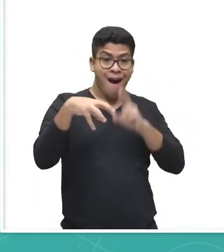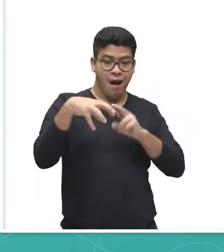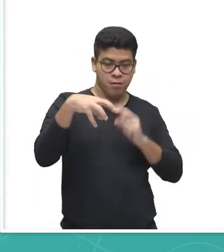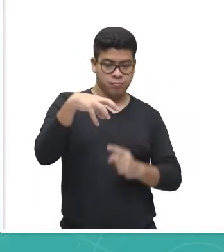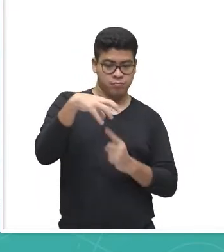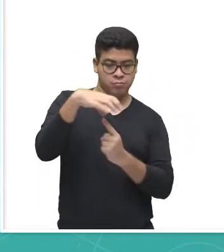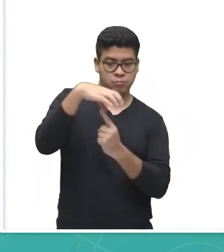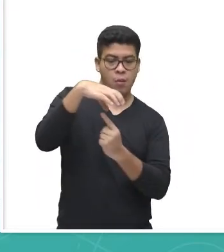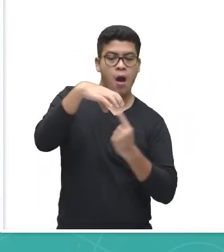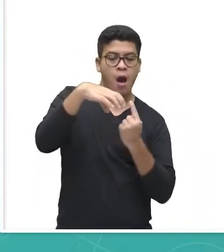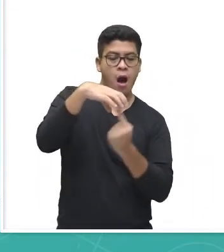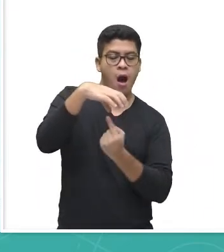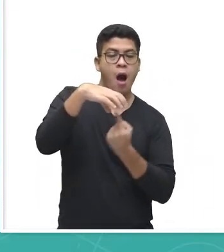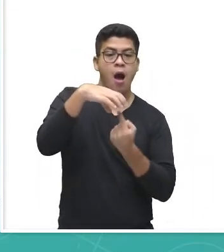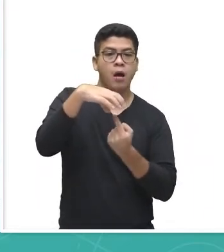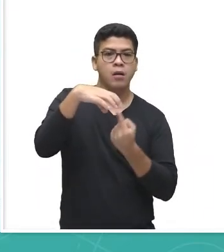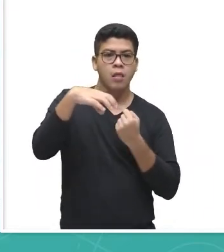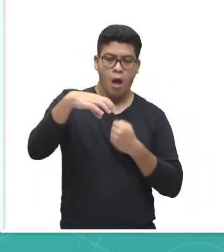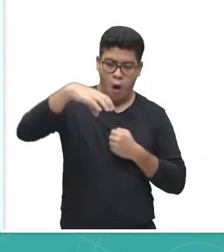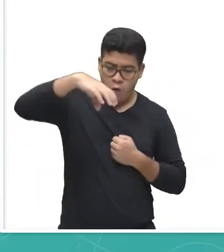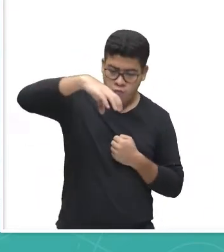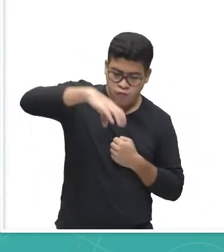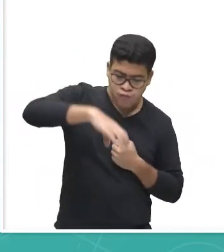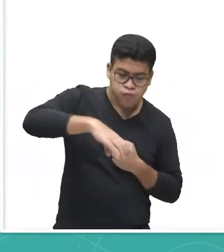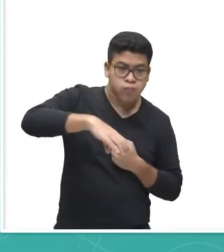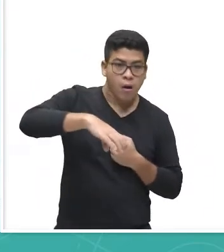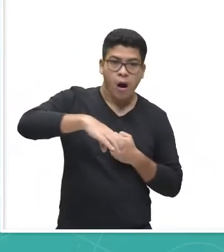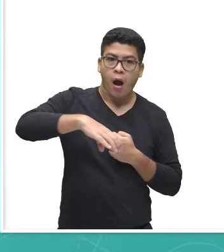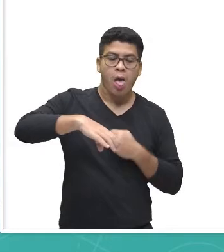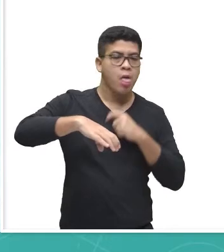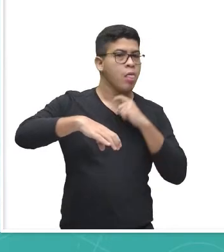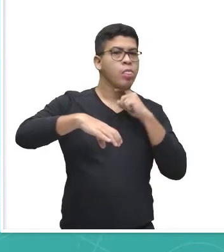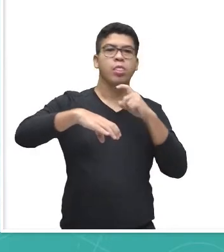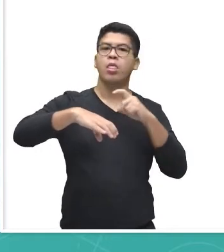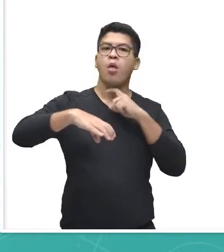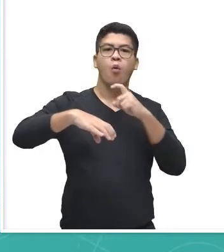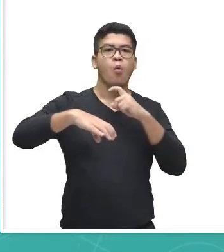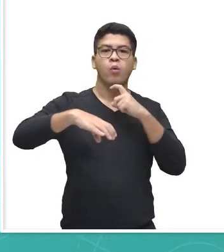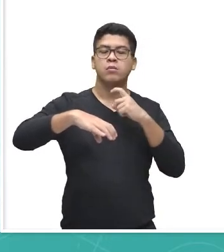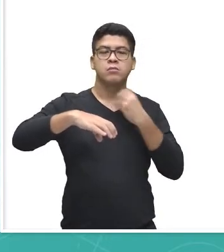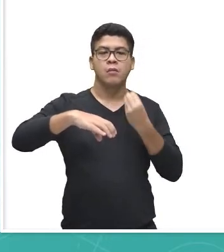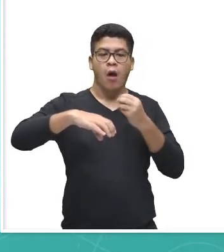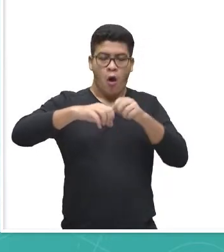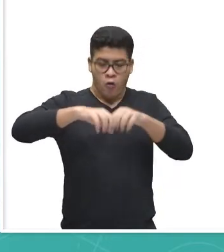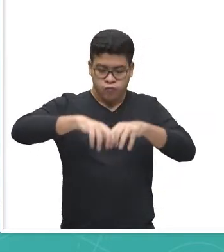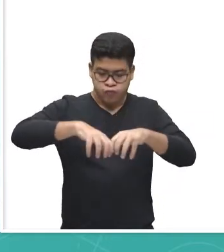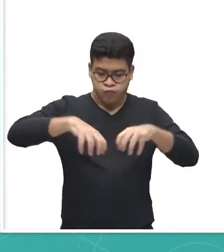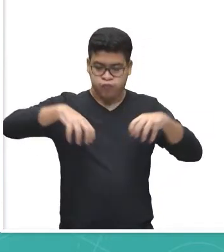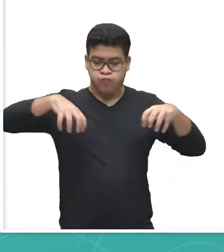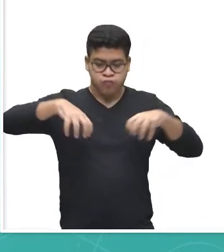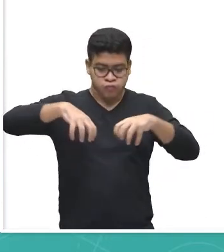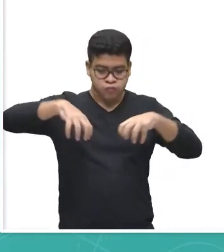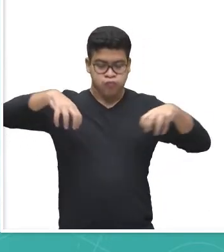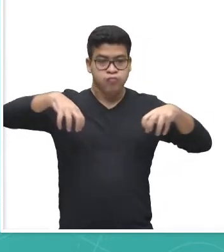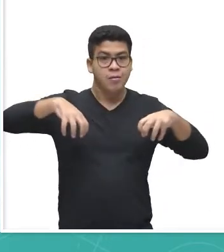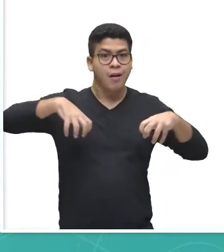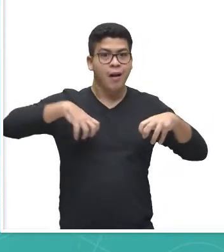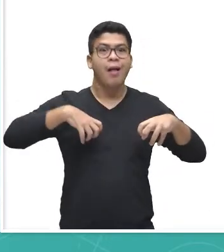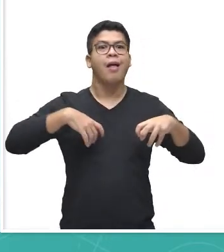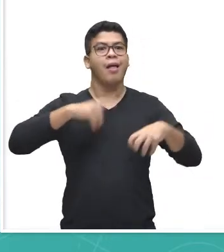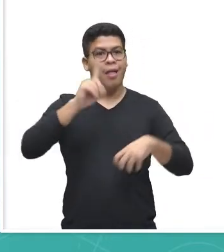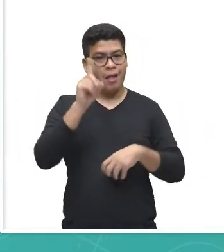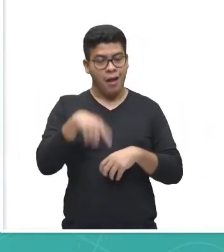daquele frasco tampado e eles não vão ocupar o mesmo lugar ao mesmo tempo, né? Ou é a água ou é o copo. Então eles vão ficar